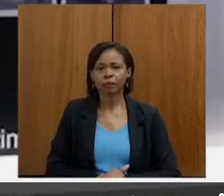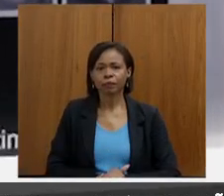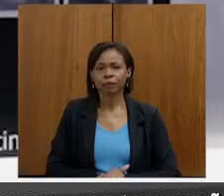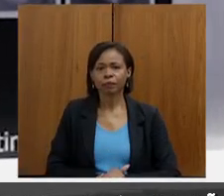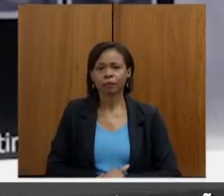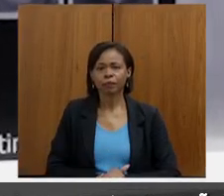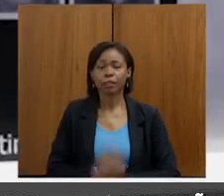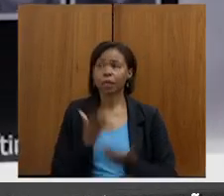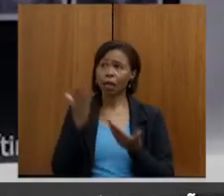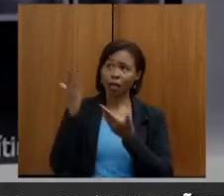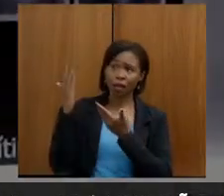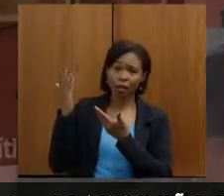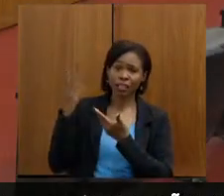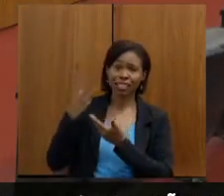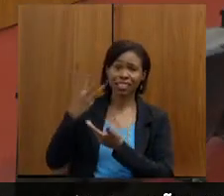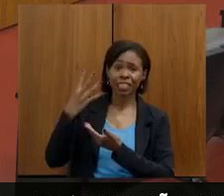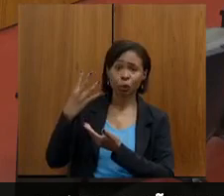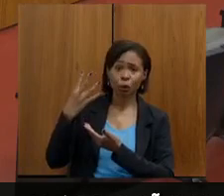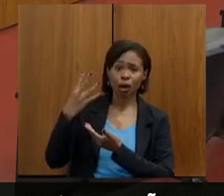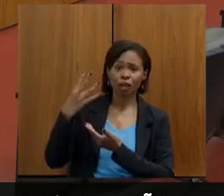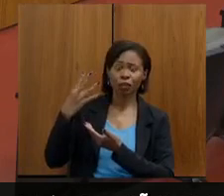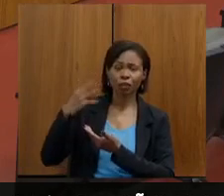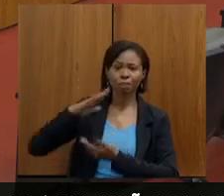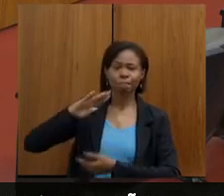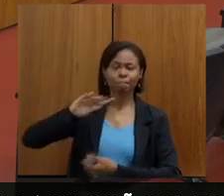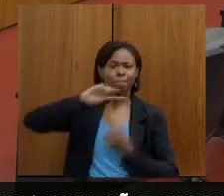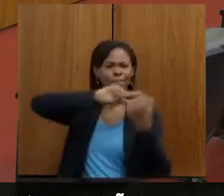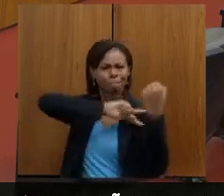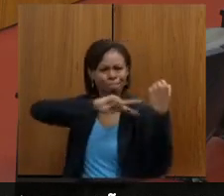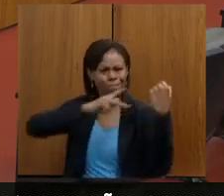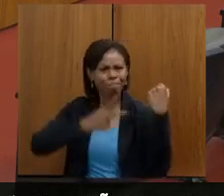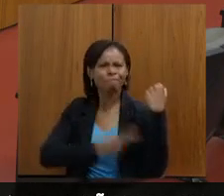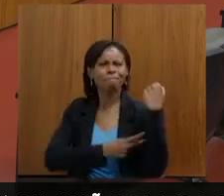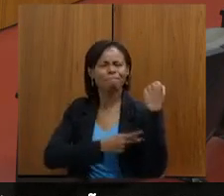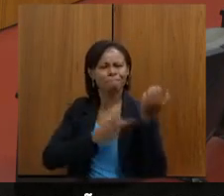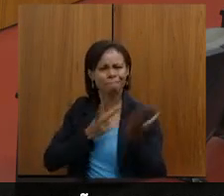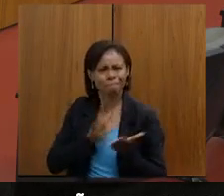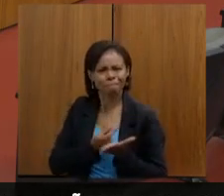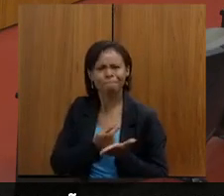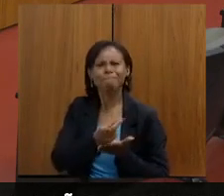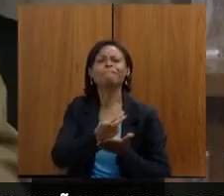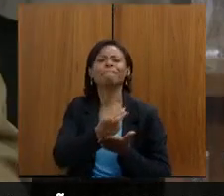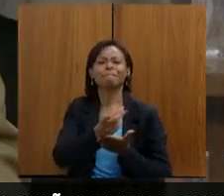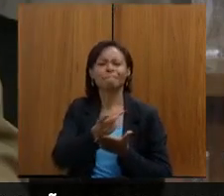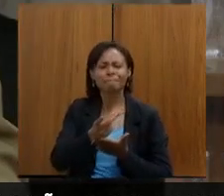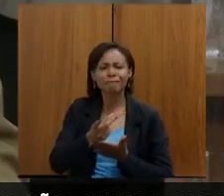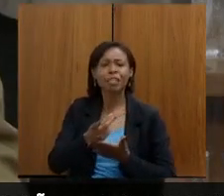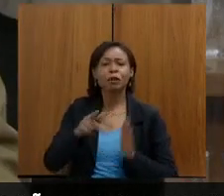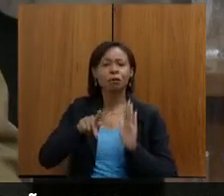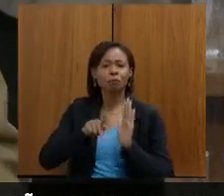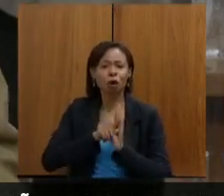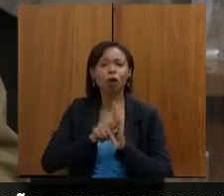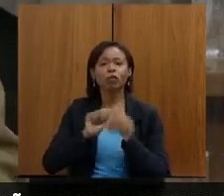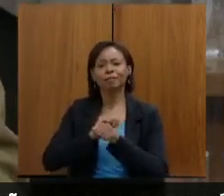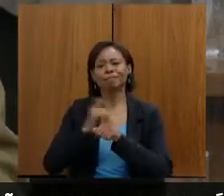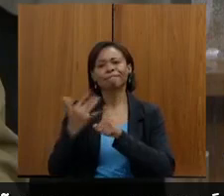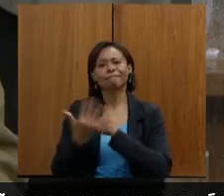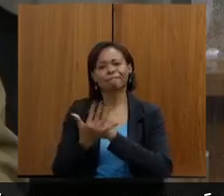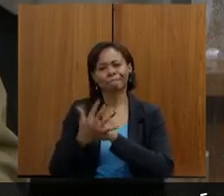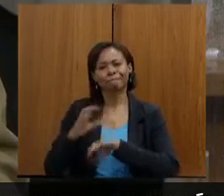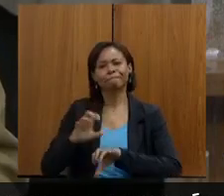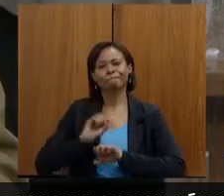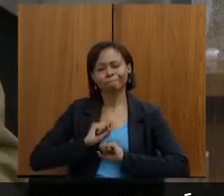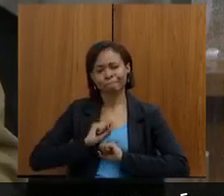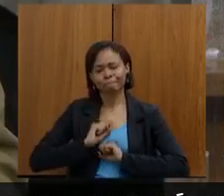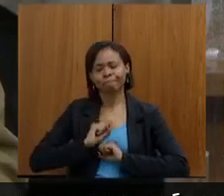de traição nossos 34 heróis serão nossos heróis para sempre os heróis da convite é